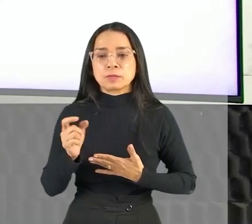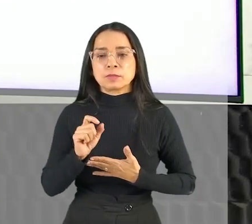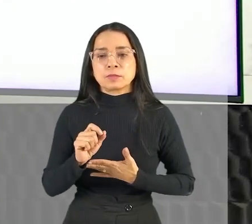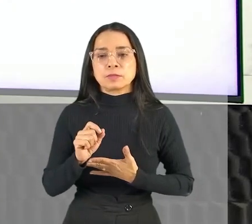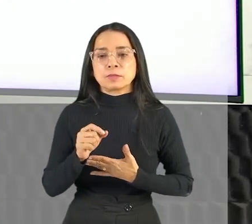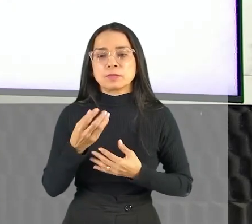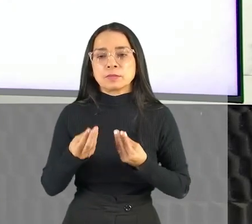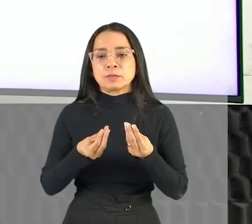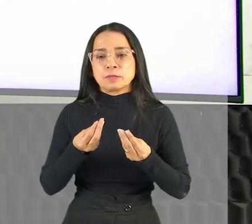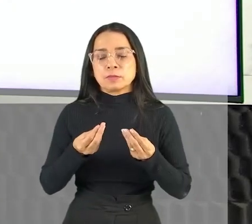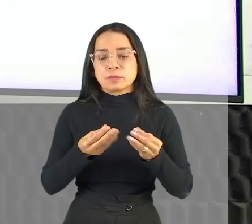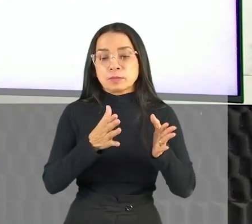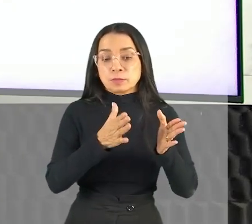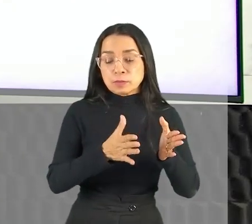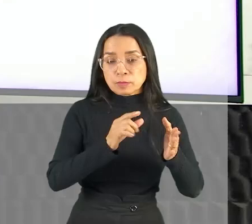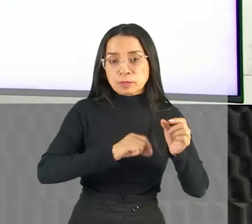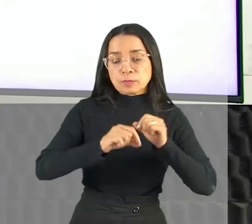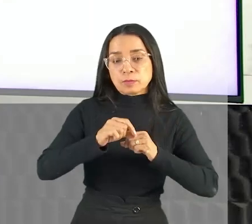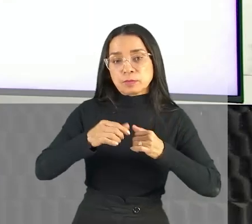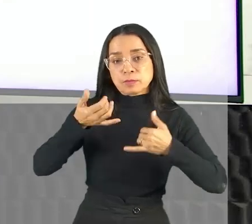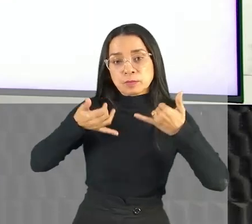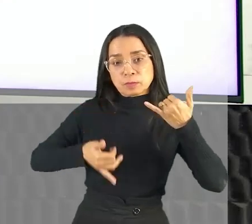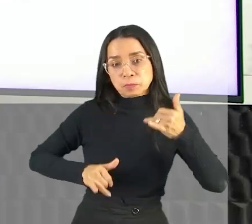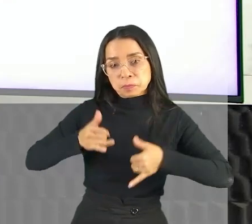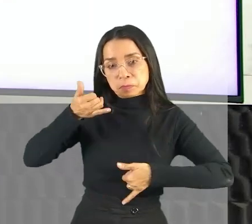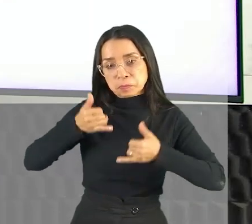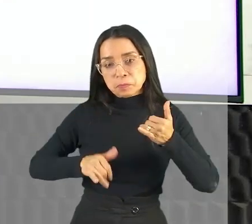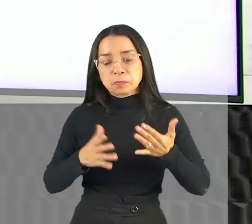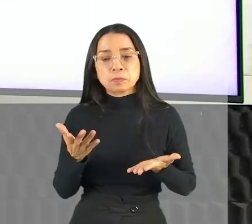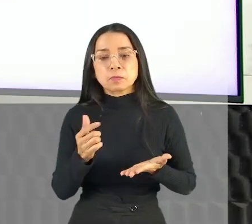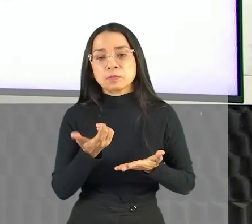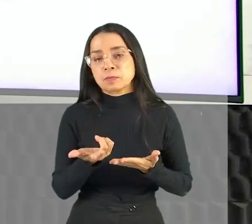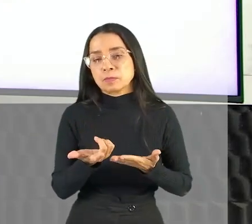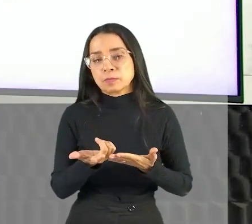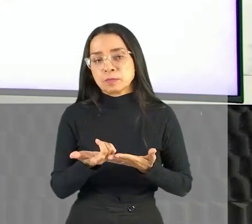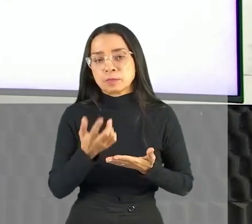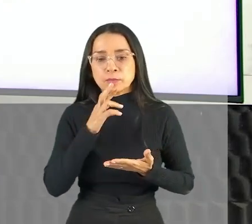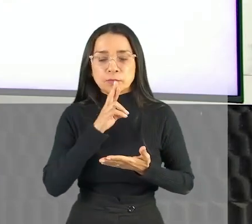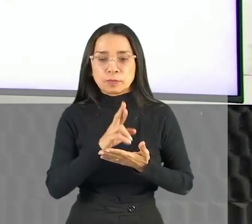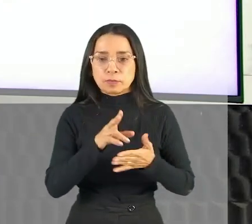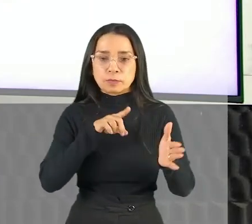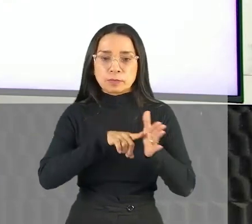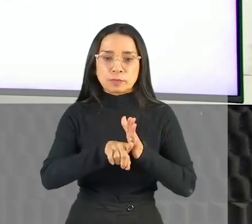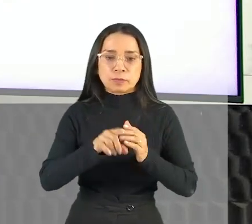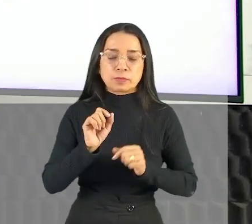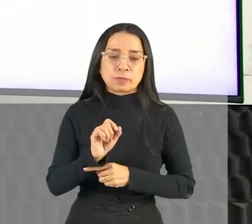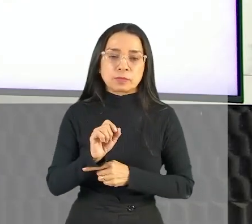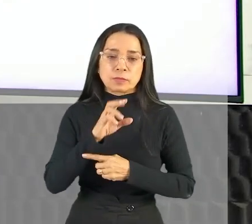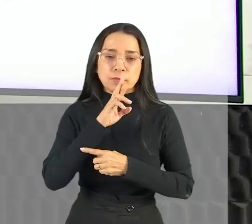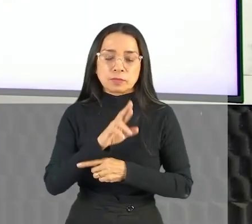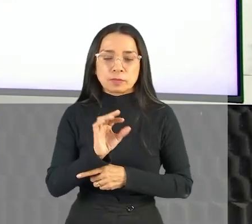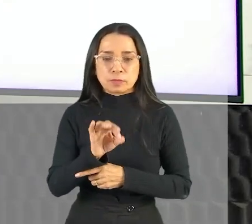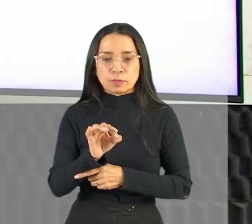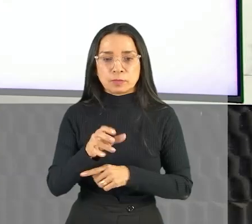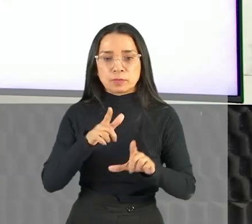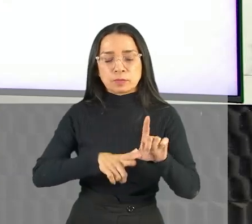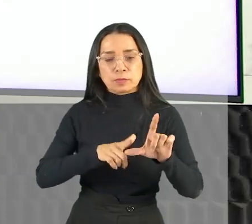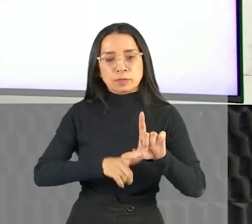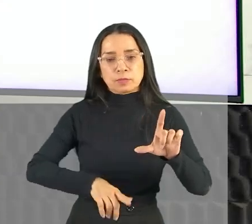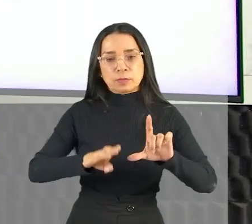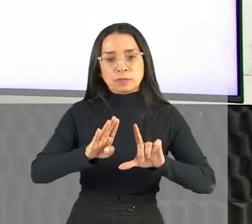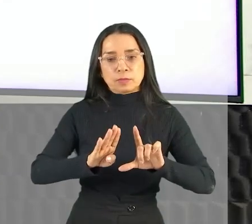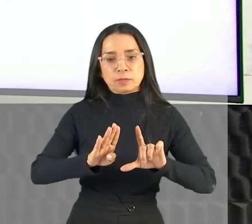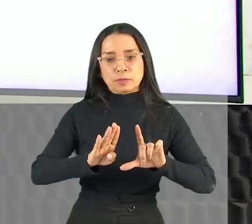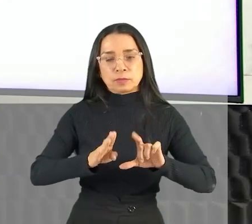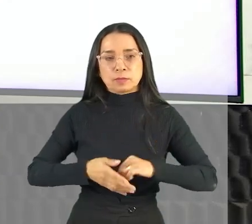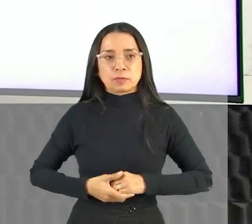é uma parte do metabolismo, né? Então, ela também não atende a questão, de modo que a resposta fica com a fermentação, letra